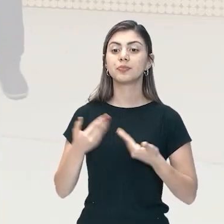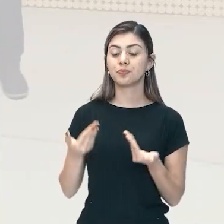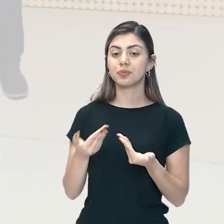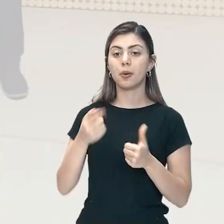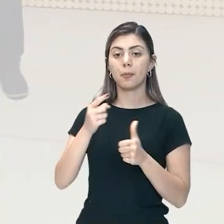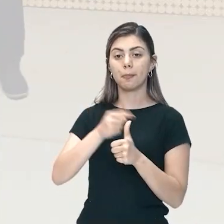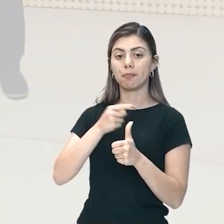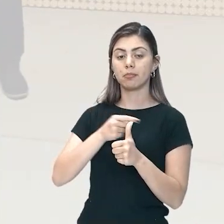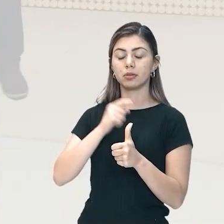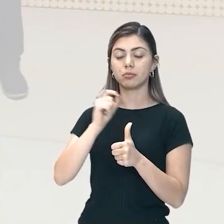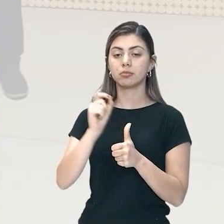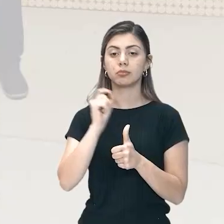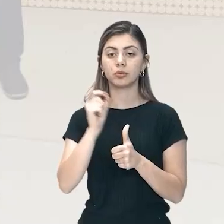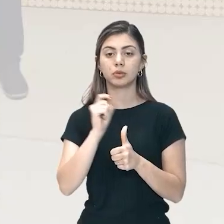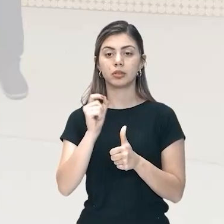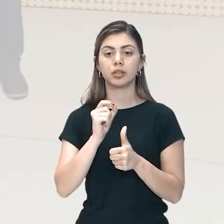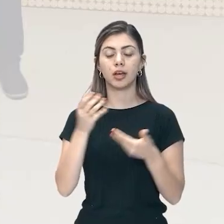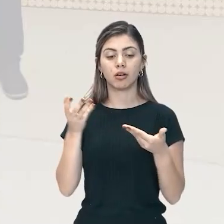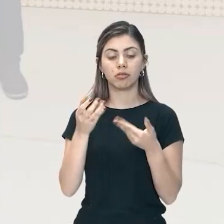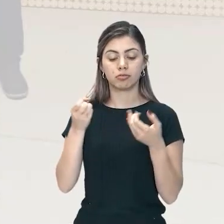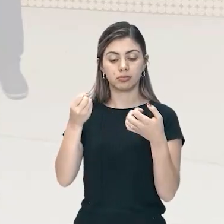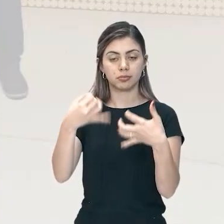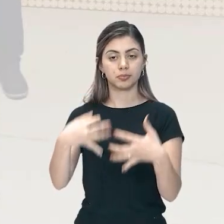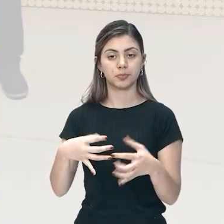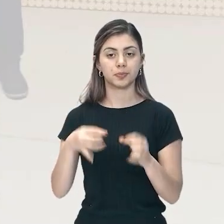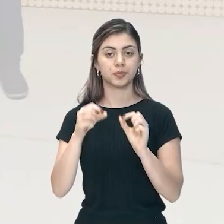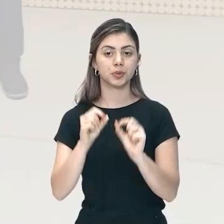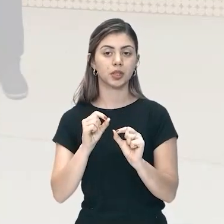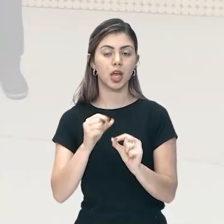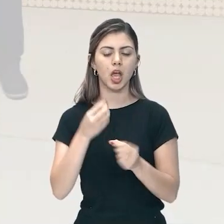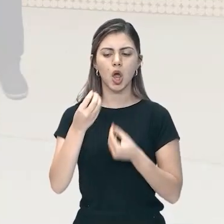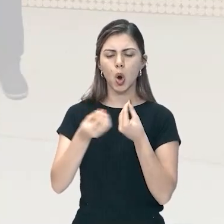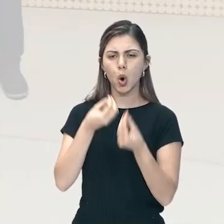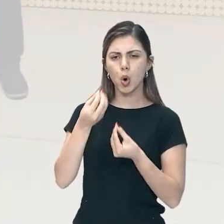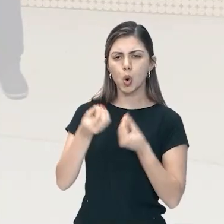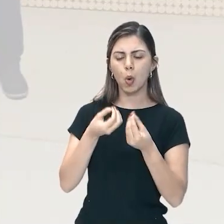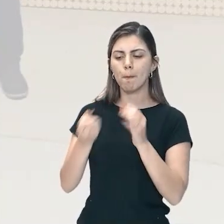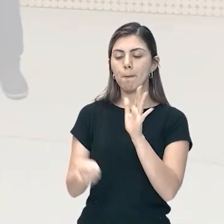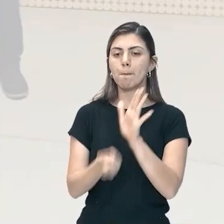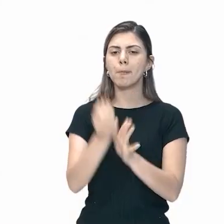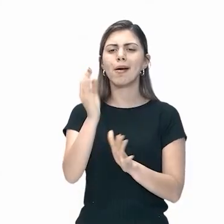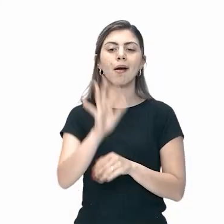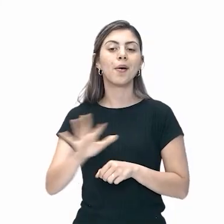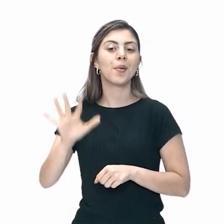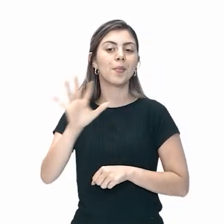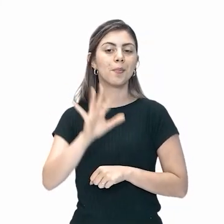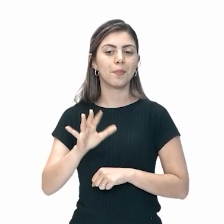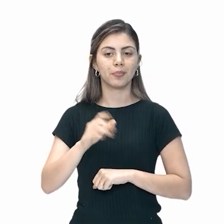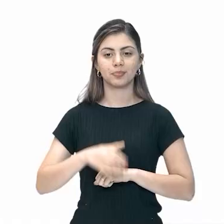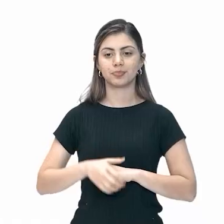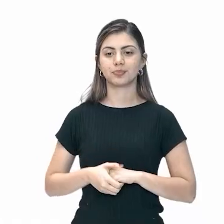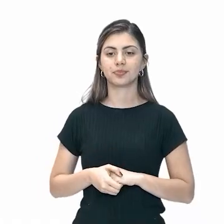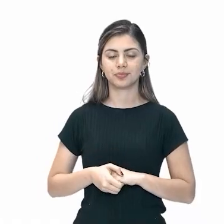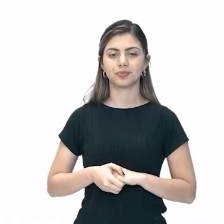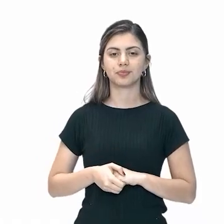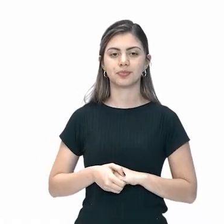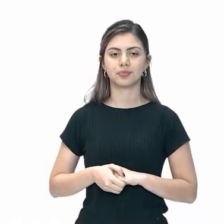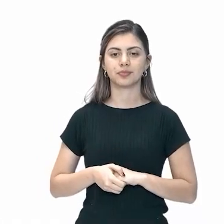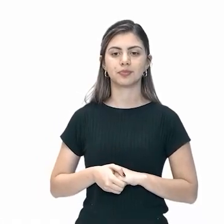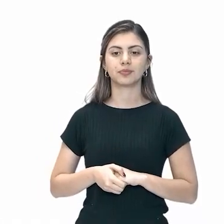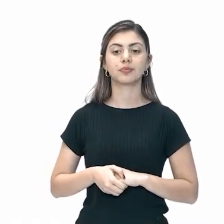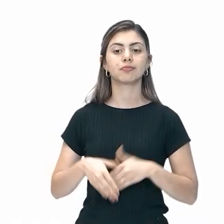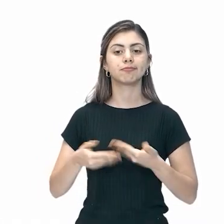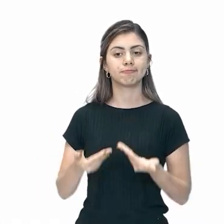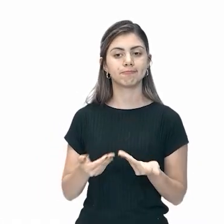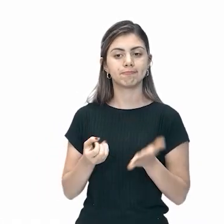primeiro preciso contar para vocês como se forma uma imagem. Dá só uma olhada. A